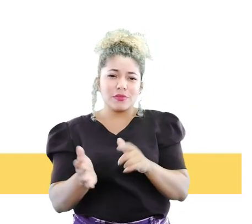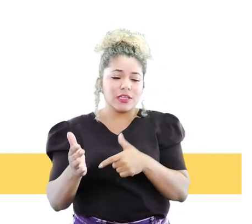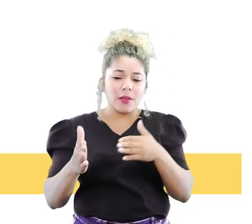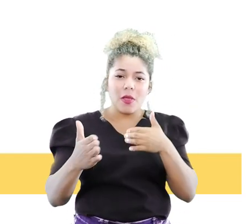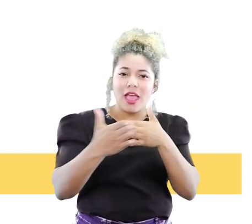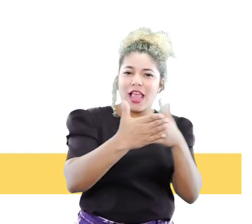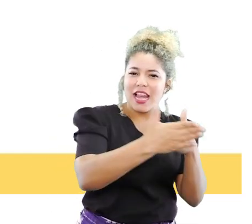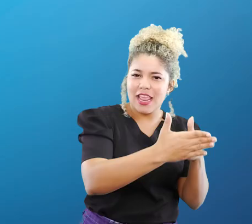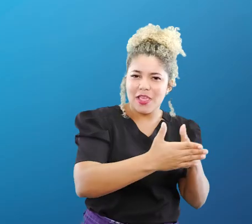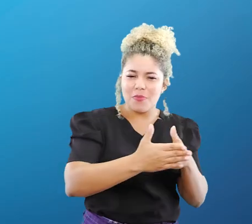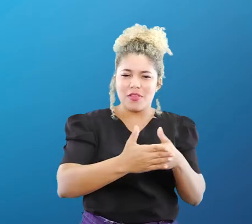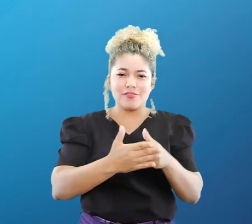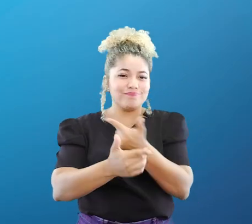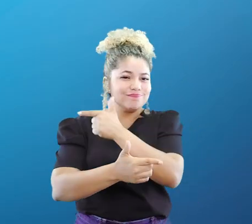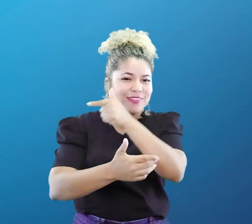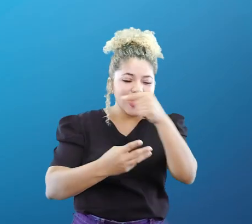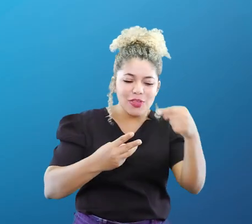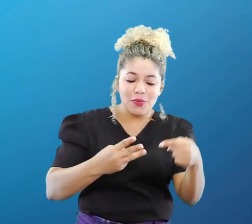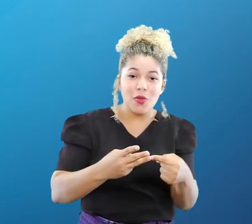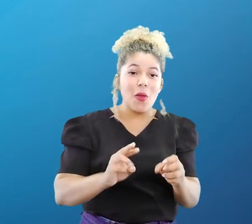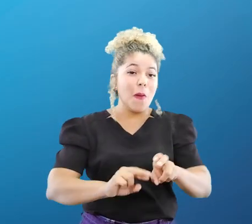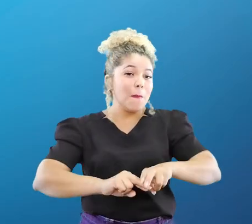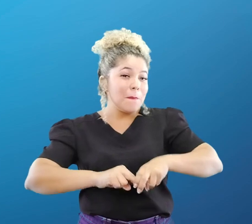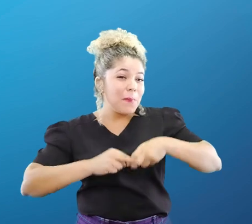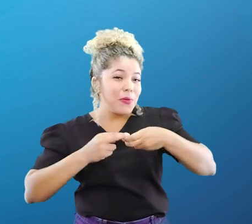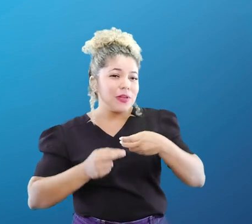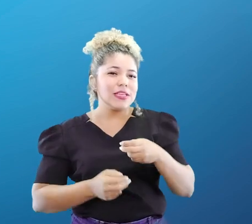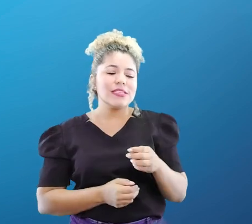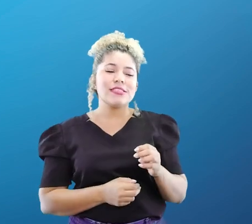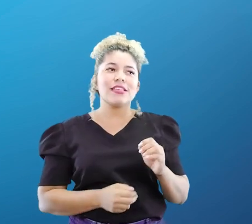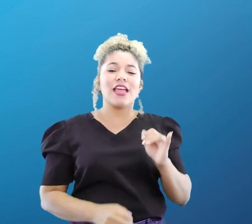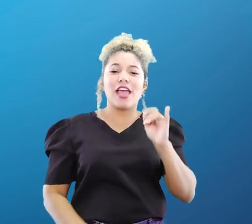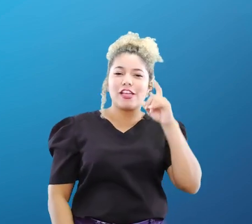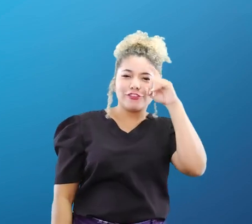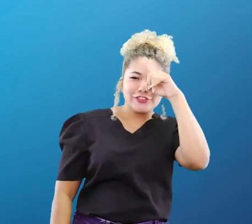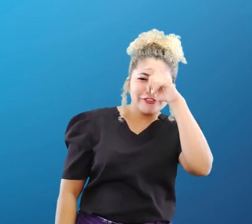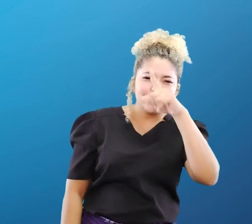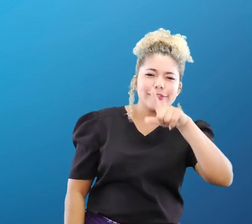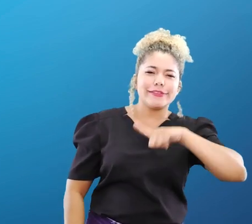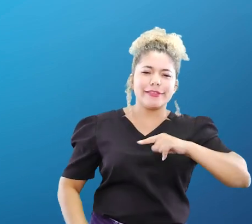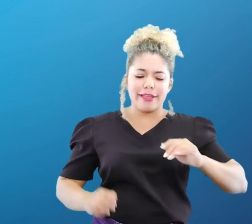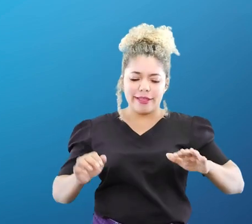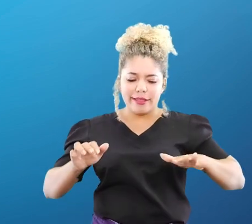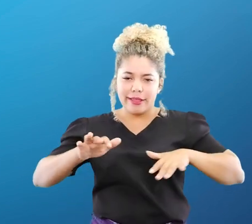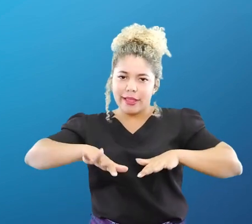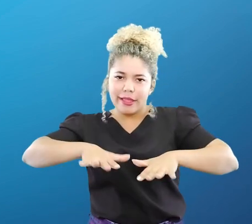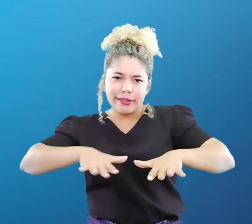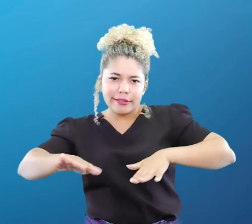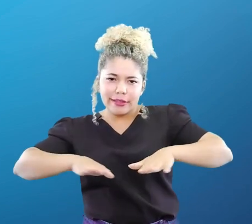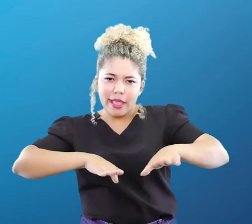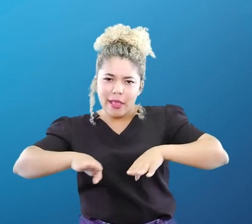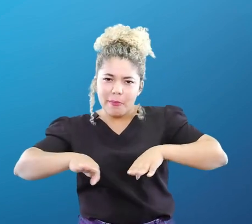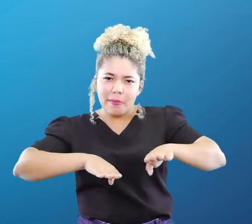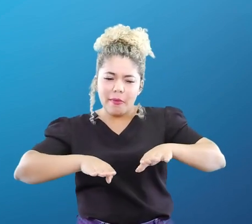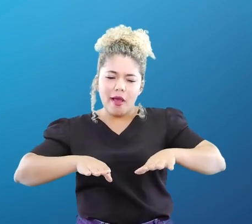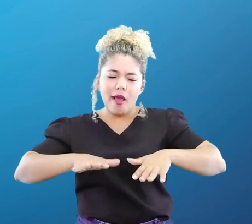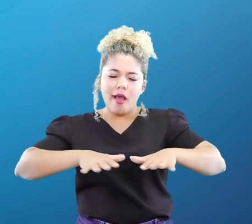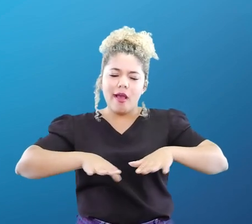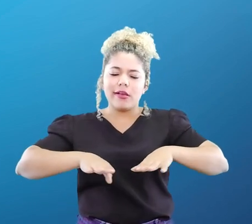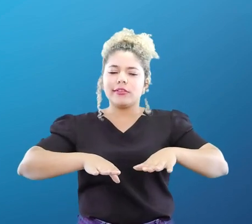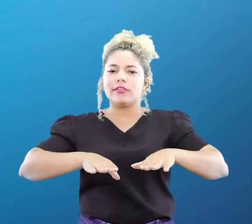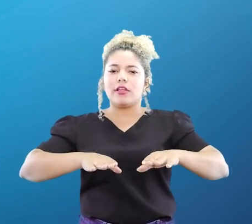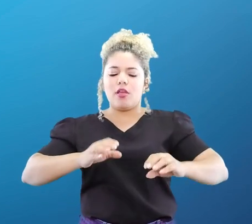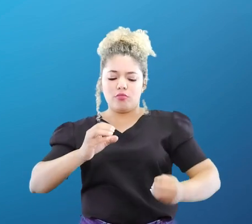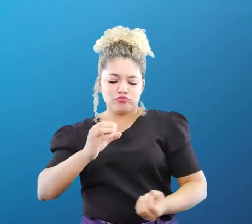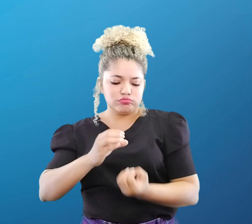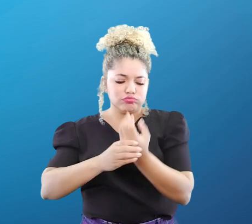nem convergente, nem divergente. Então a ocorrência de fenômenos como terremotos e vulcões são raríssimos. Vulcões nós não temos